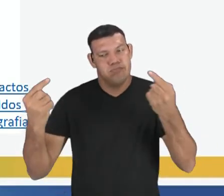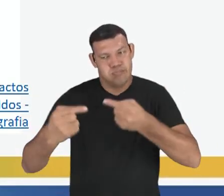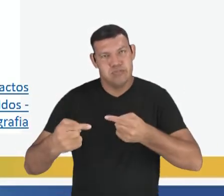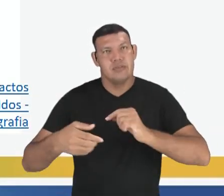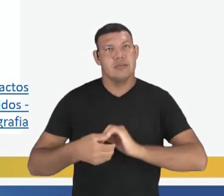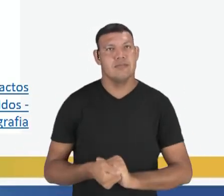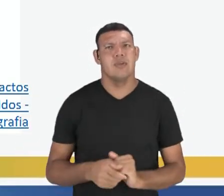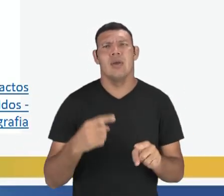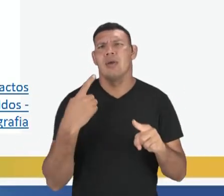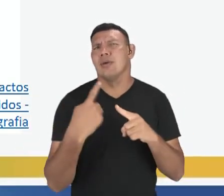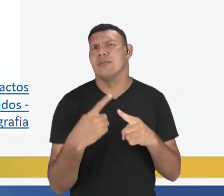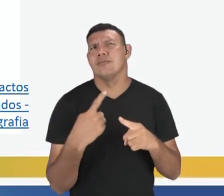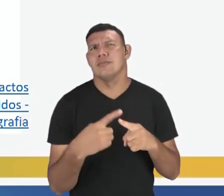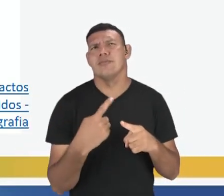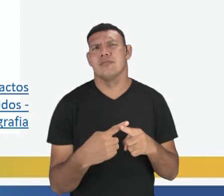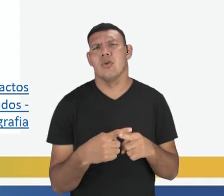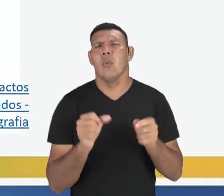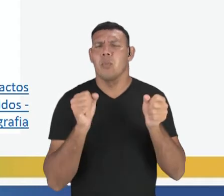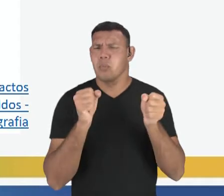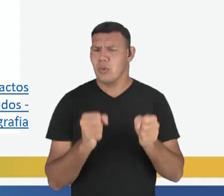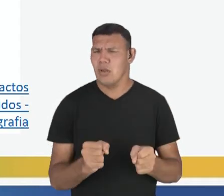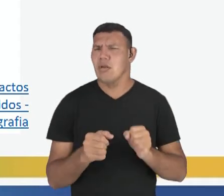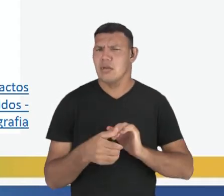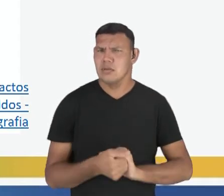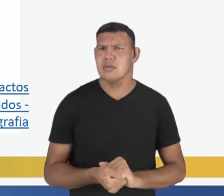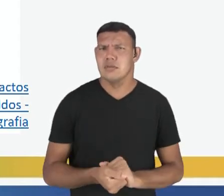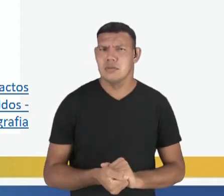por que pode ser,